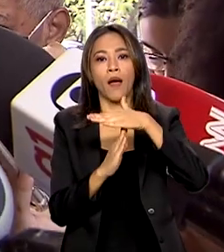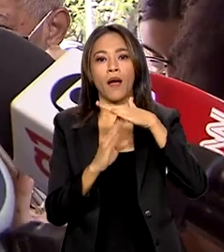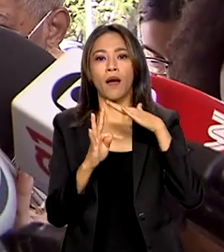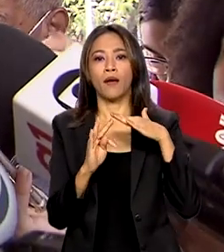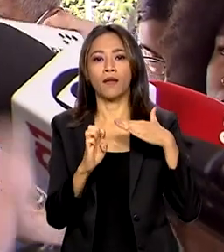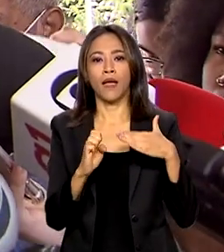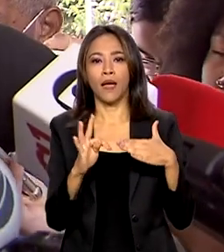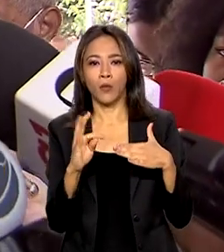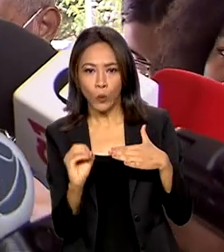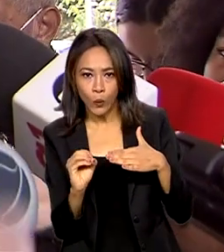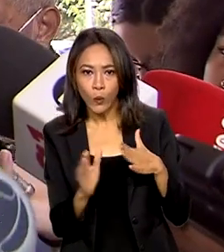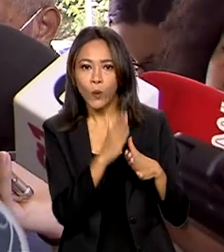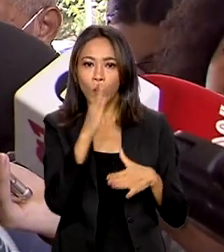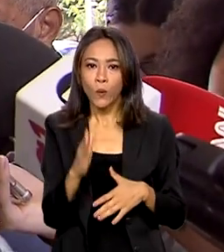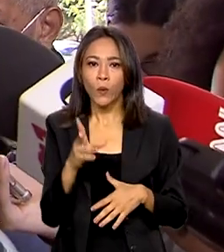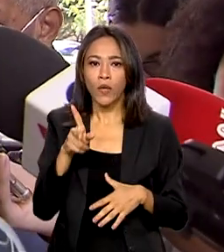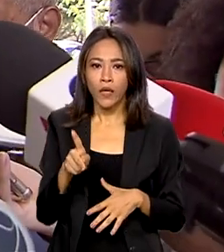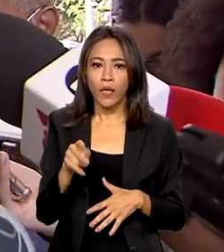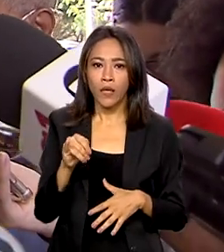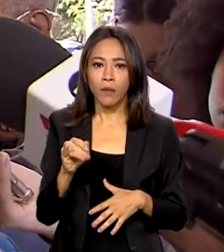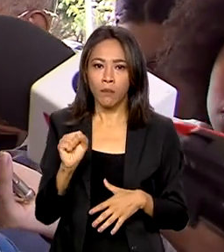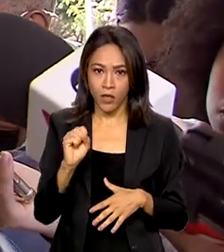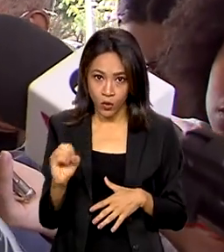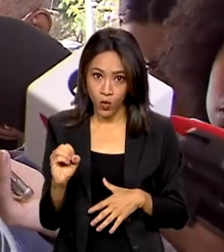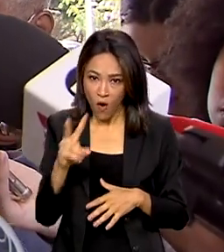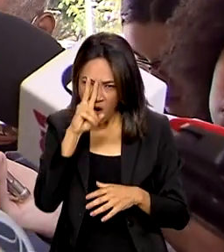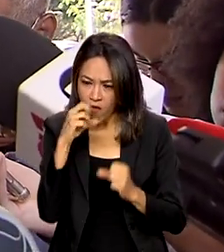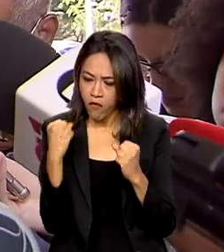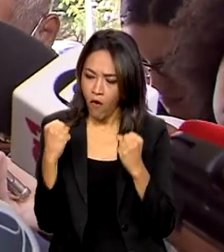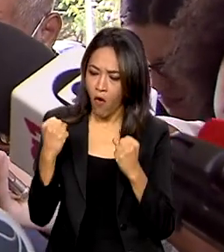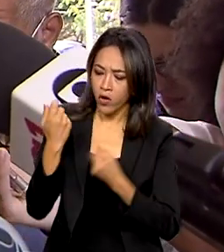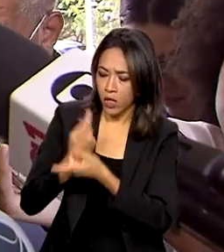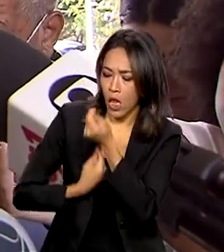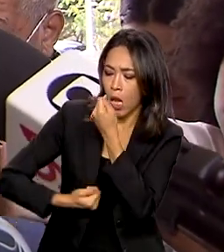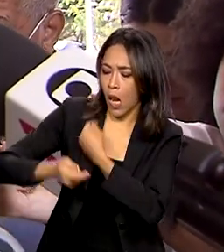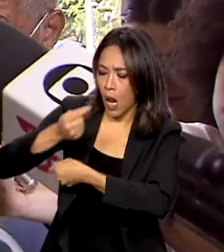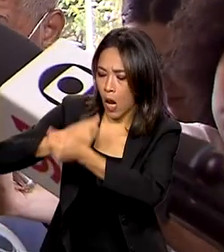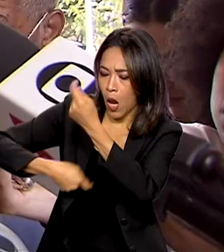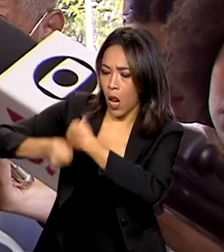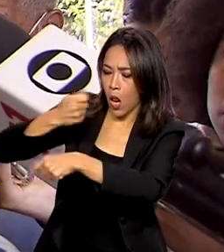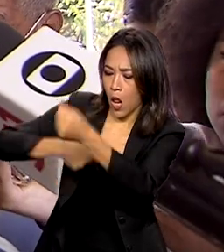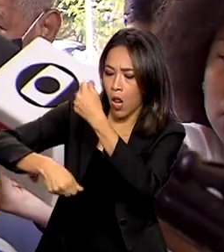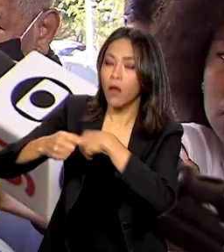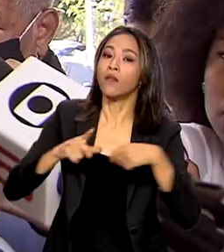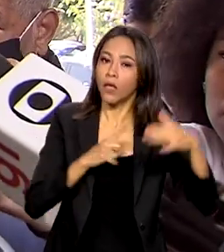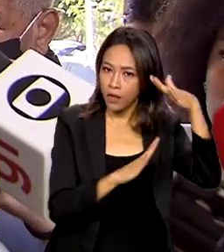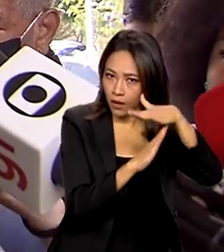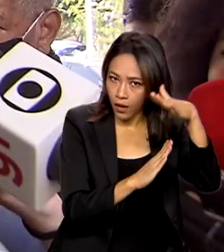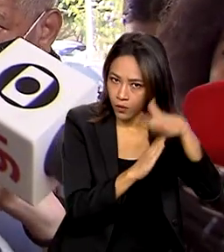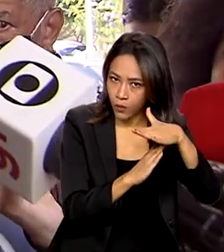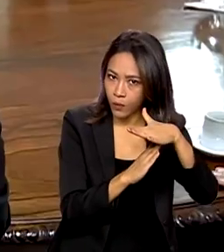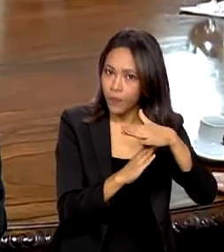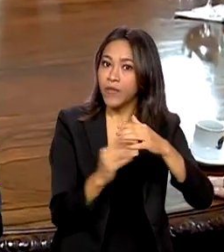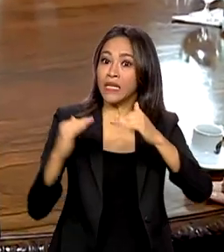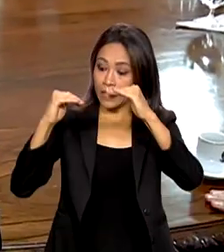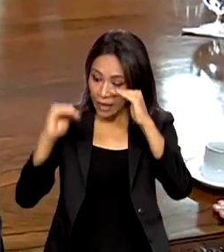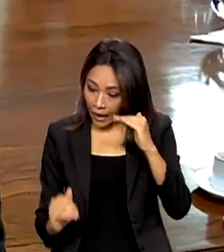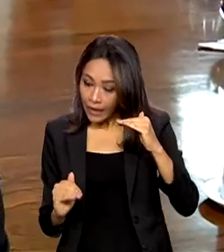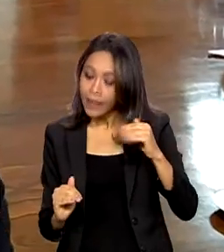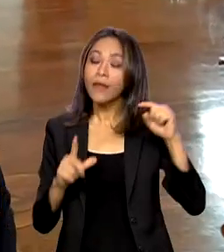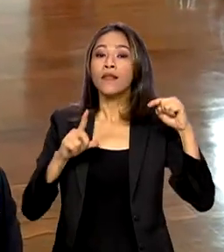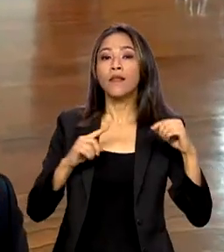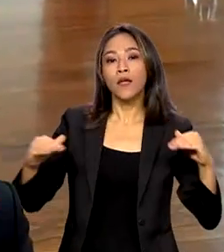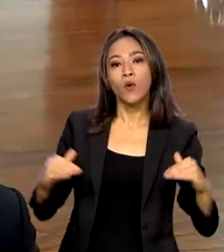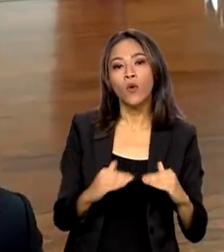Então se crescer forte a economia arrecadação você tem um teto se cair você também tem um piso uma